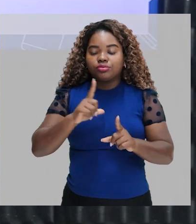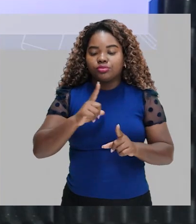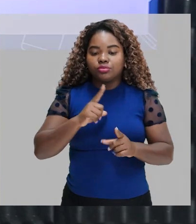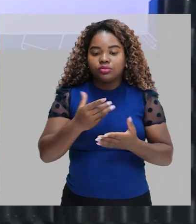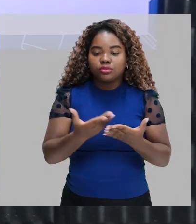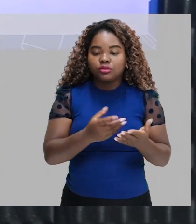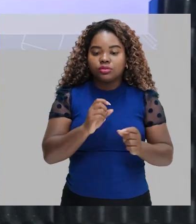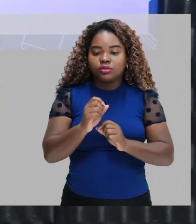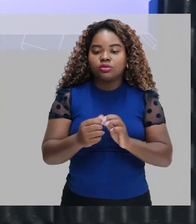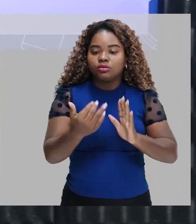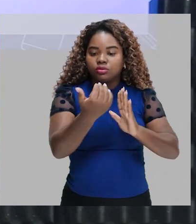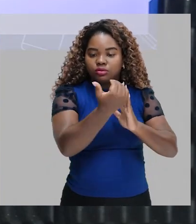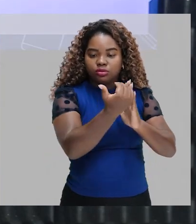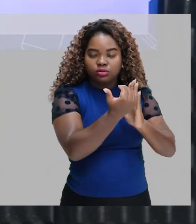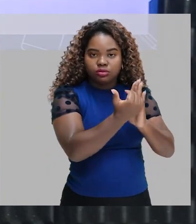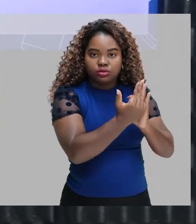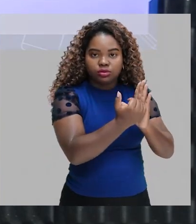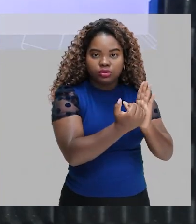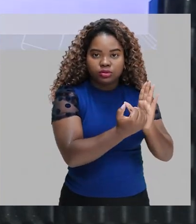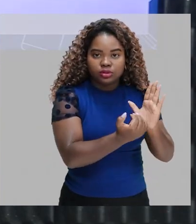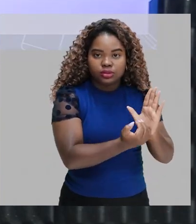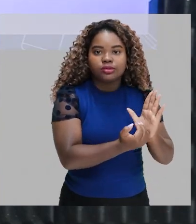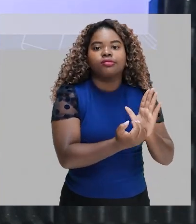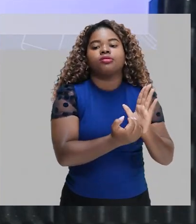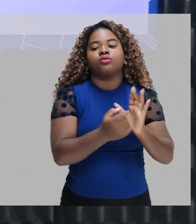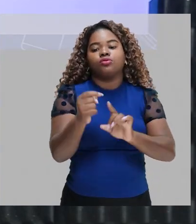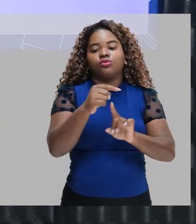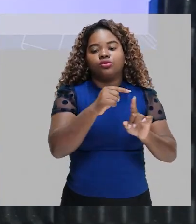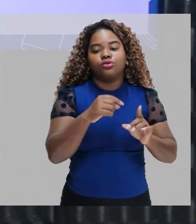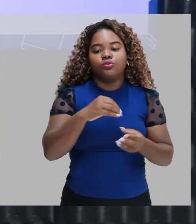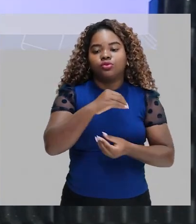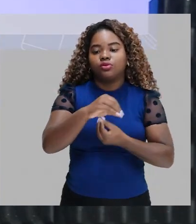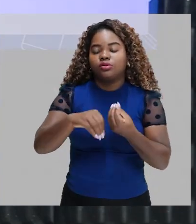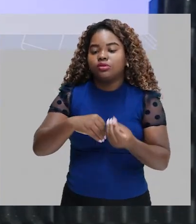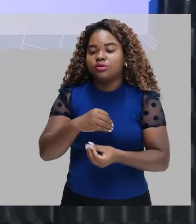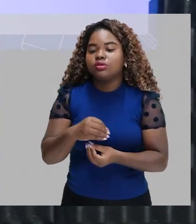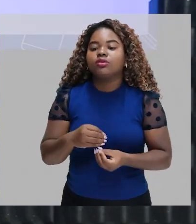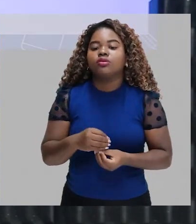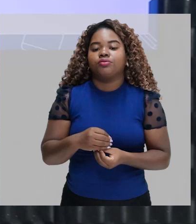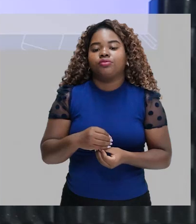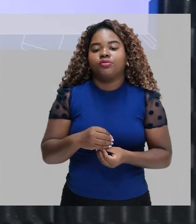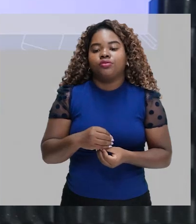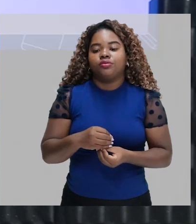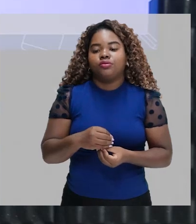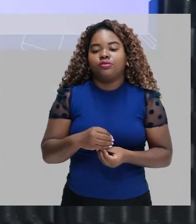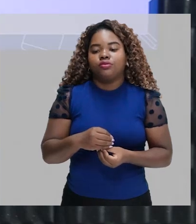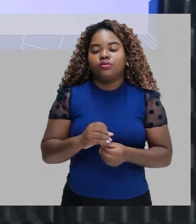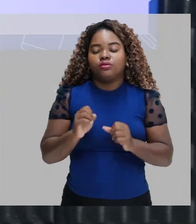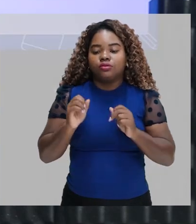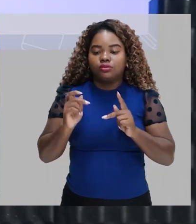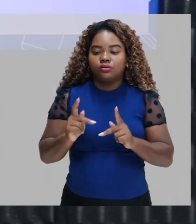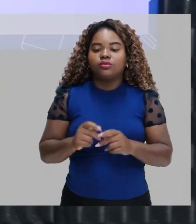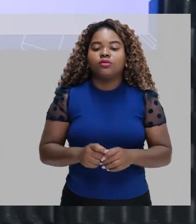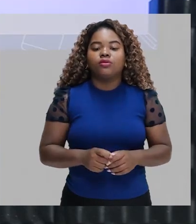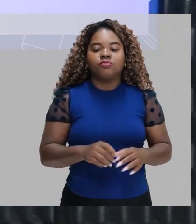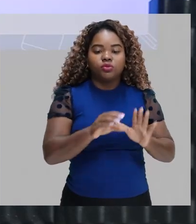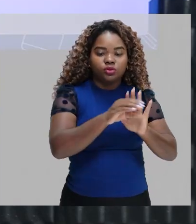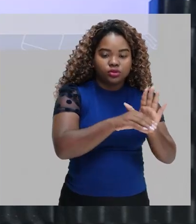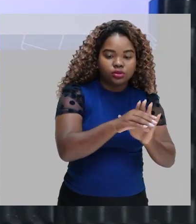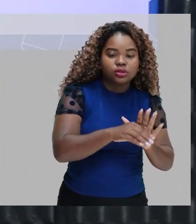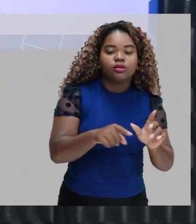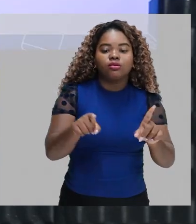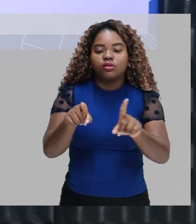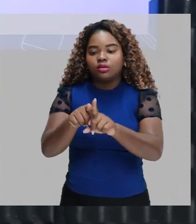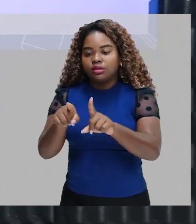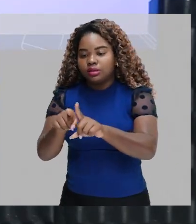a classificação das soluções. Claro, nós vamos conceituar as soluções e classificar os diversos tipos